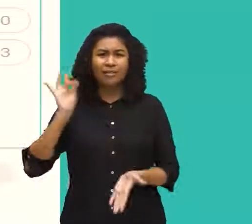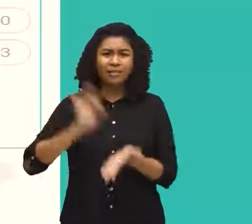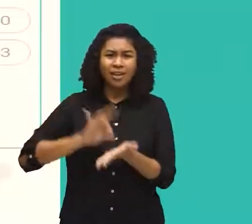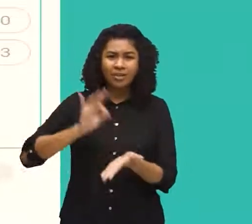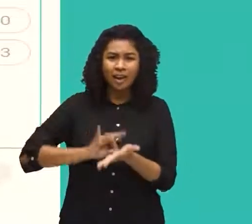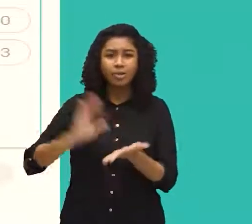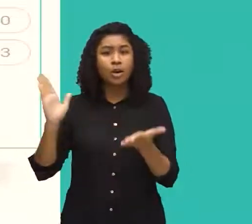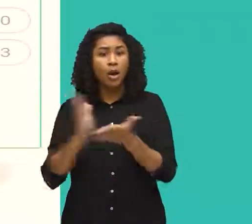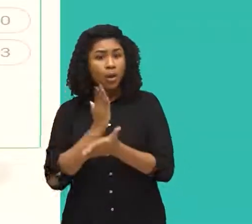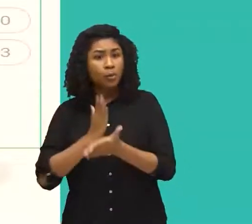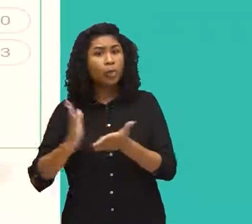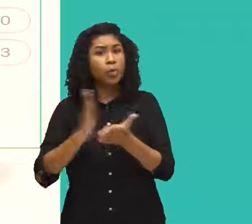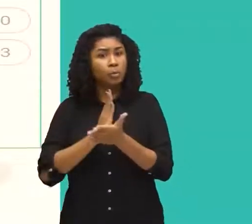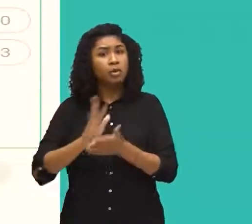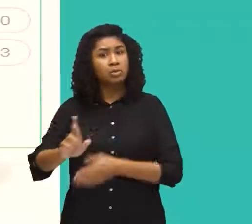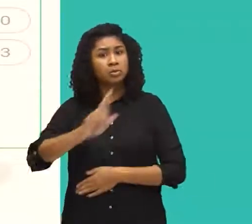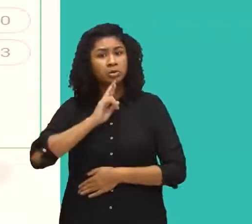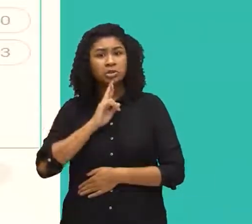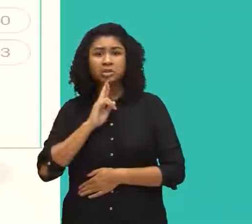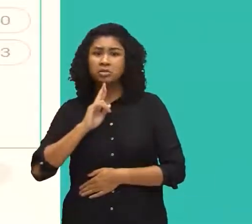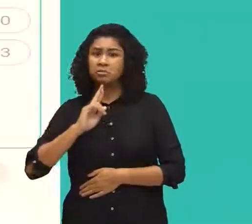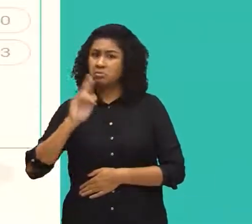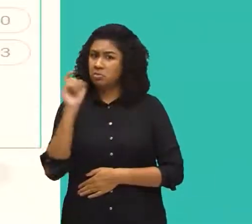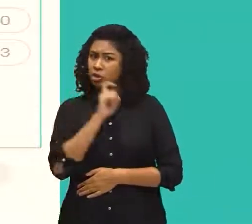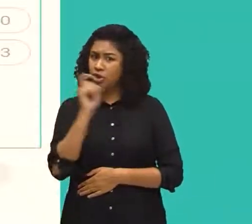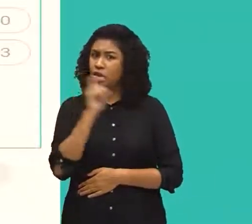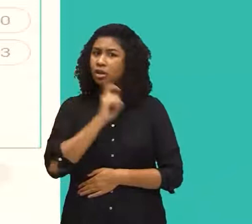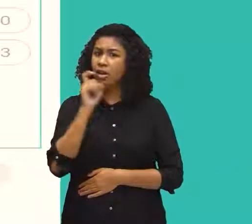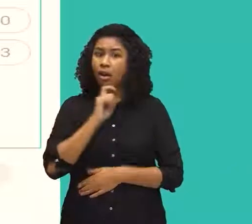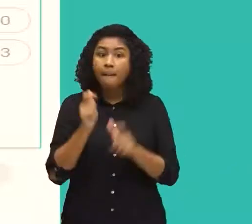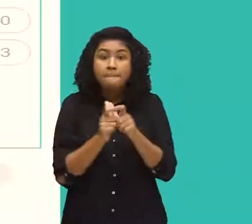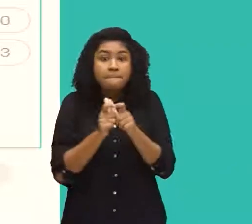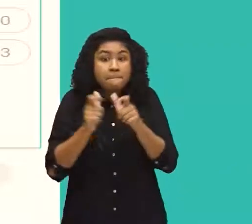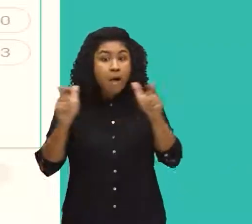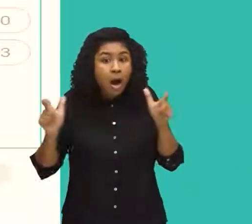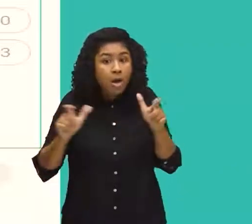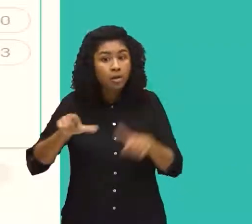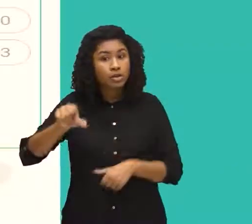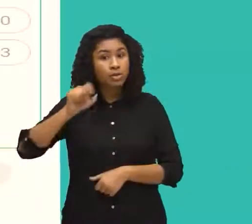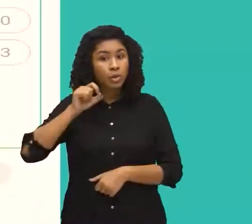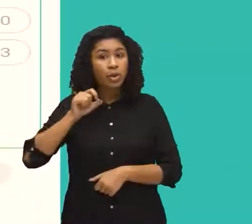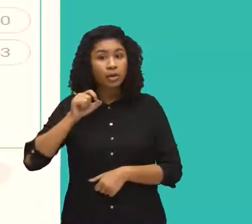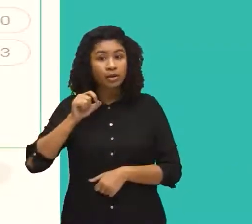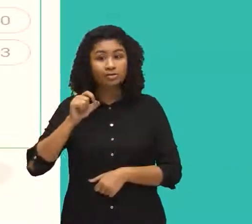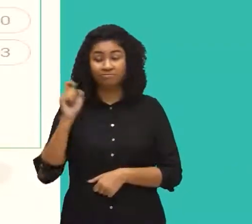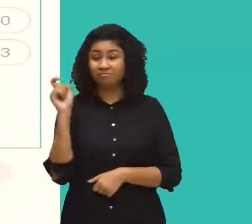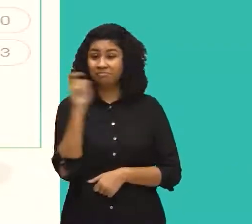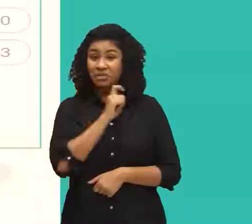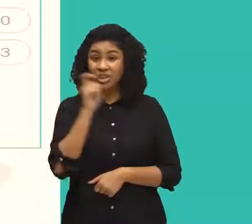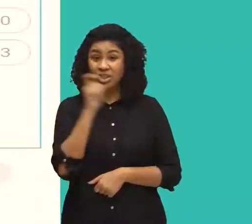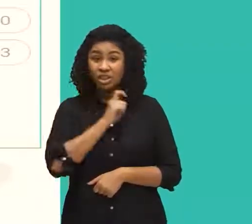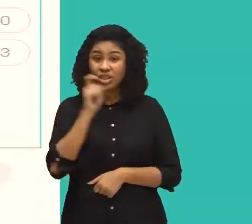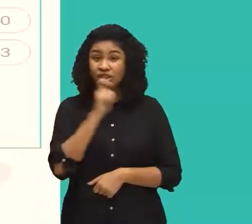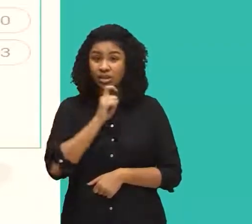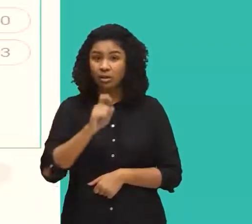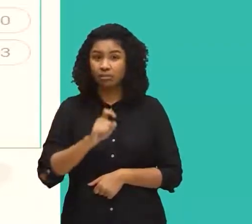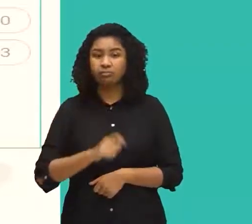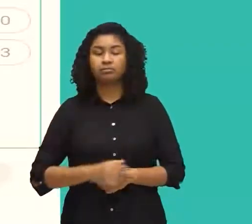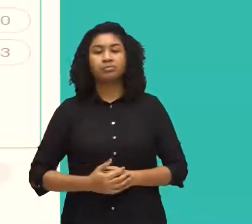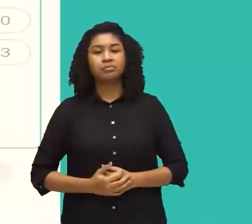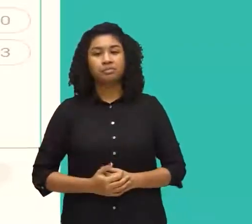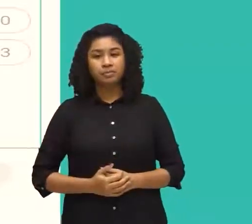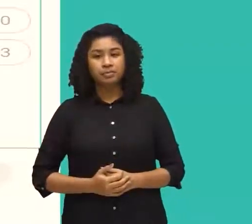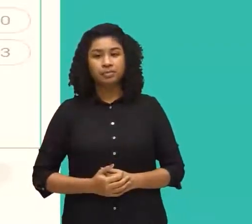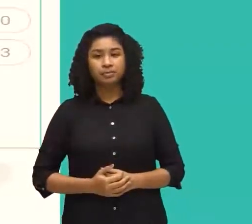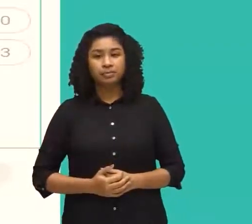só, muita gente respondeu que é fake. A maioria aqui, né, diz que a resposta, né, que essa chamada aí é uma notícia